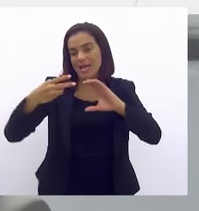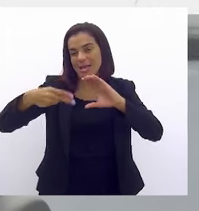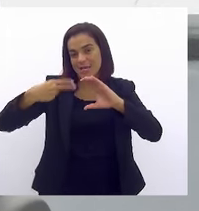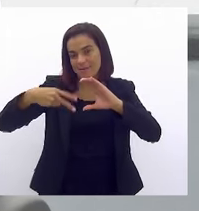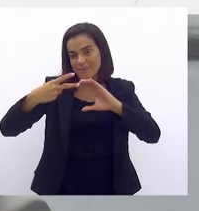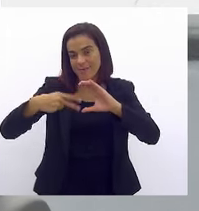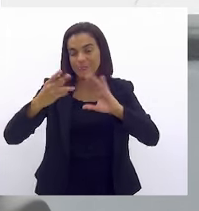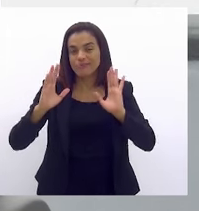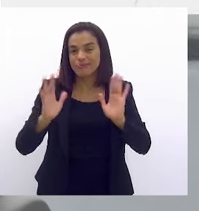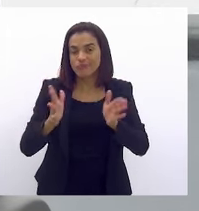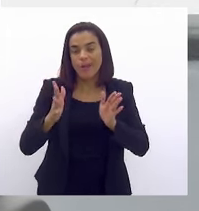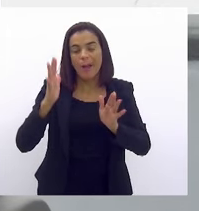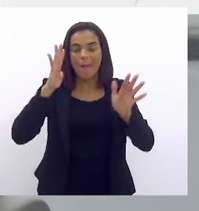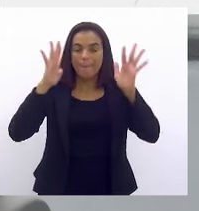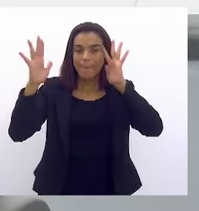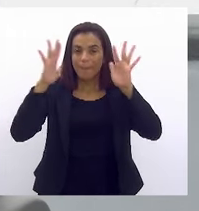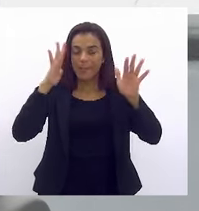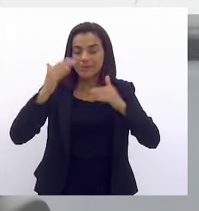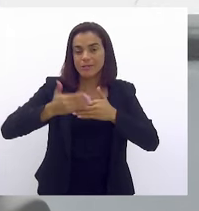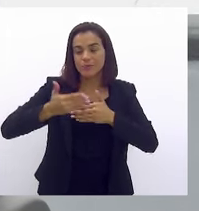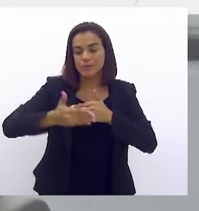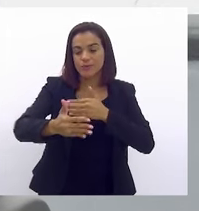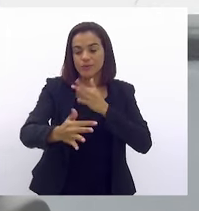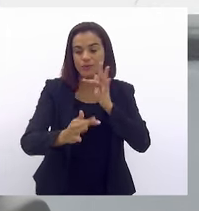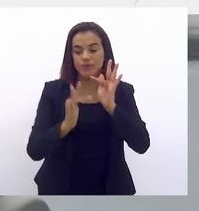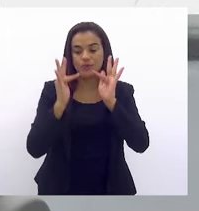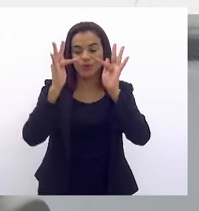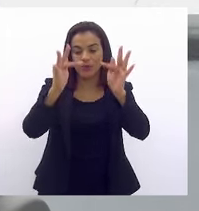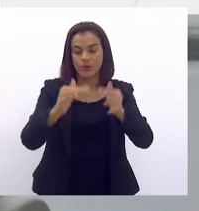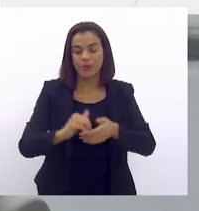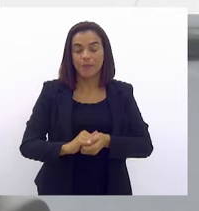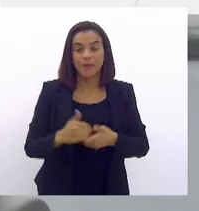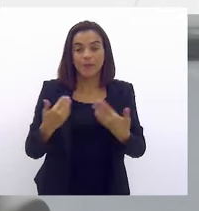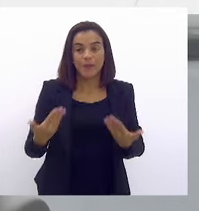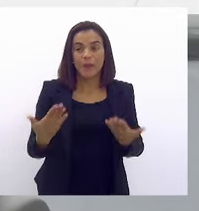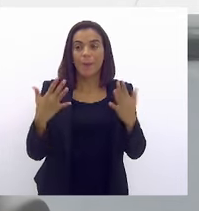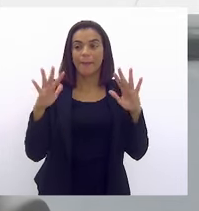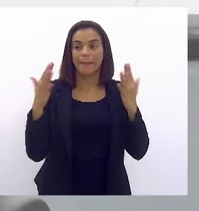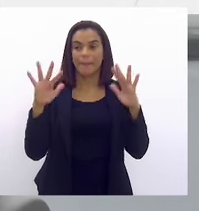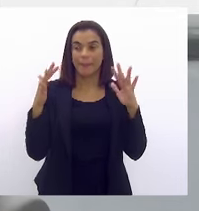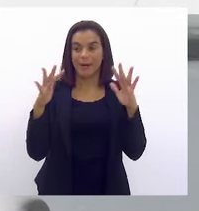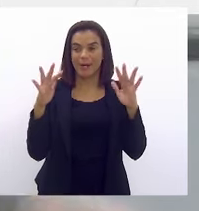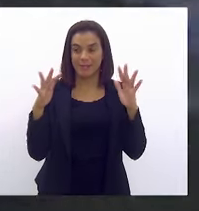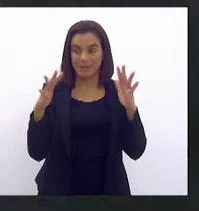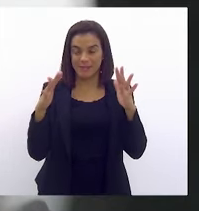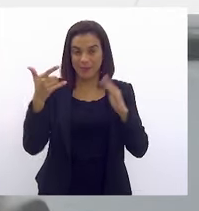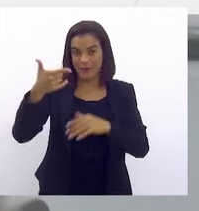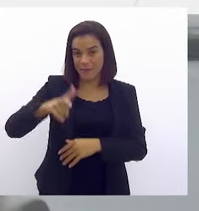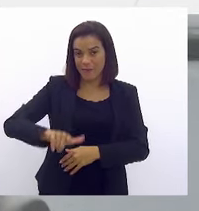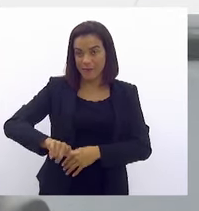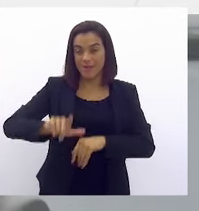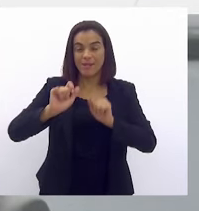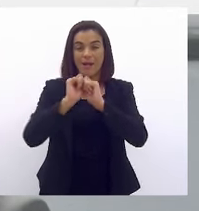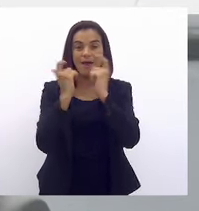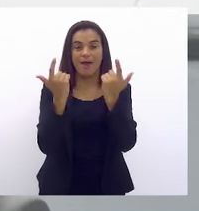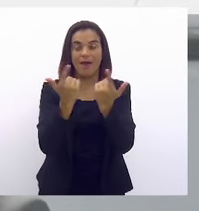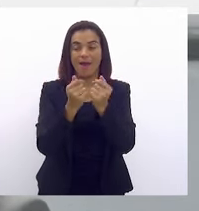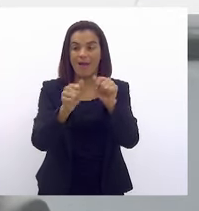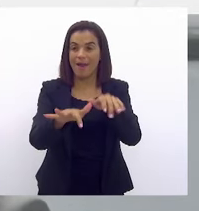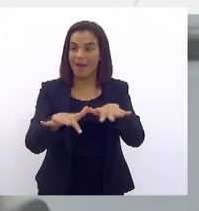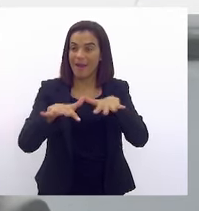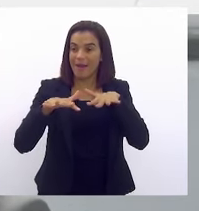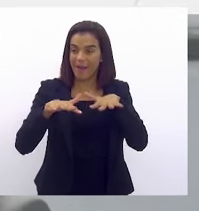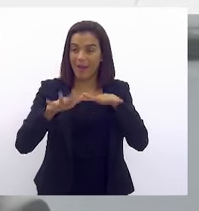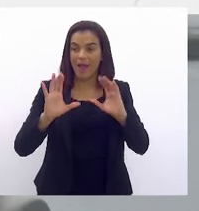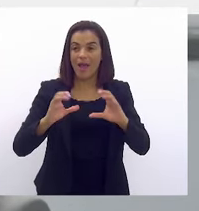para o futuro da cidade de Maricá. Então, queria parabenizar mais uma vez a LERJ, né, a Comissão de